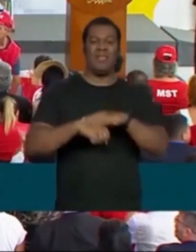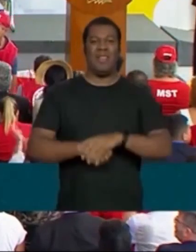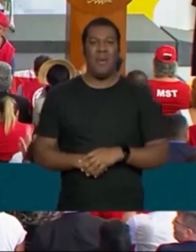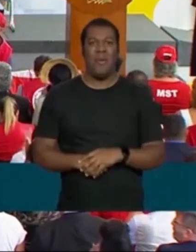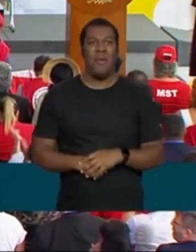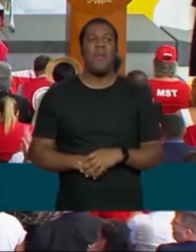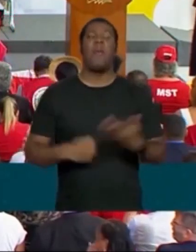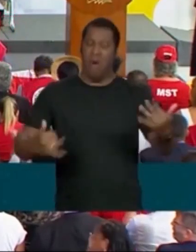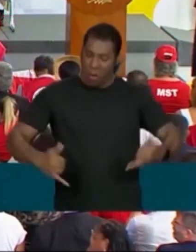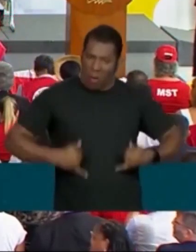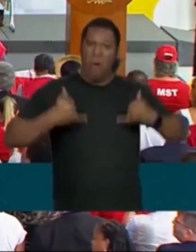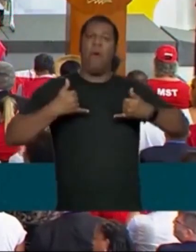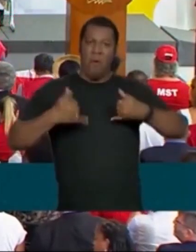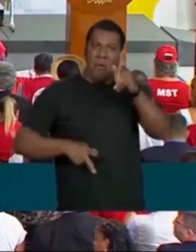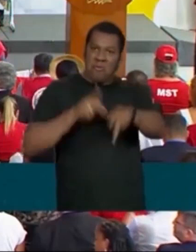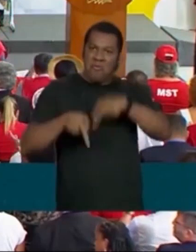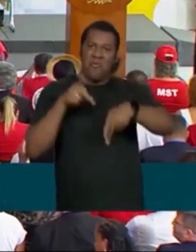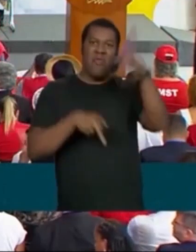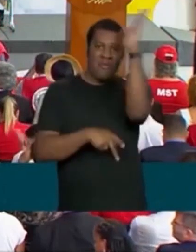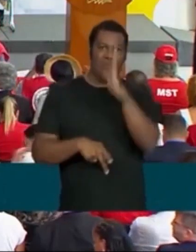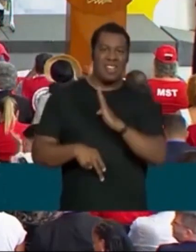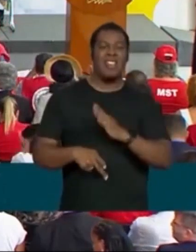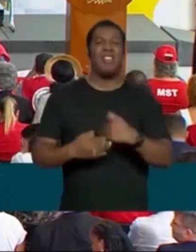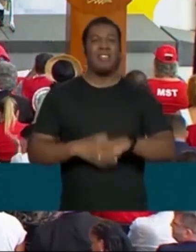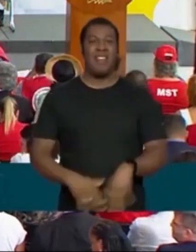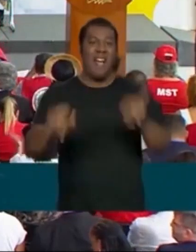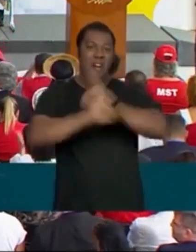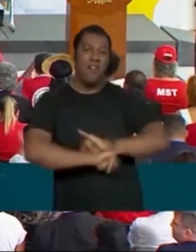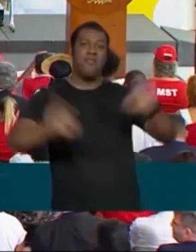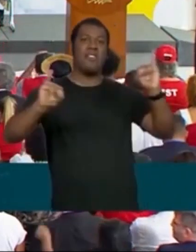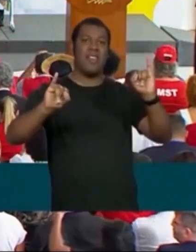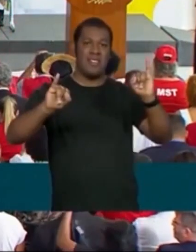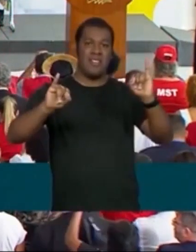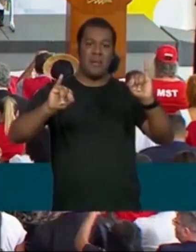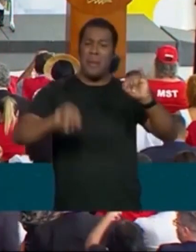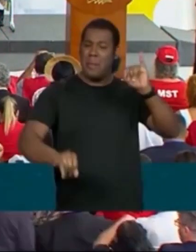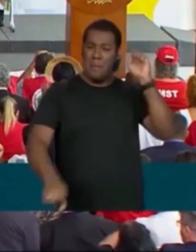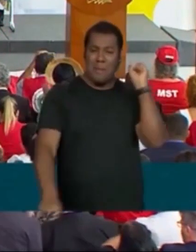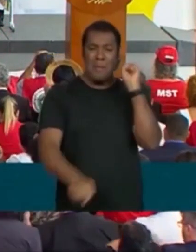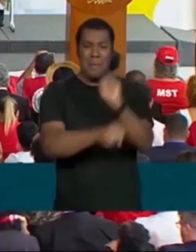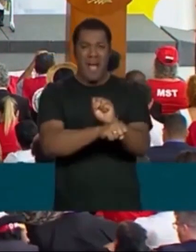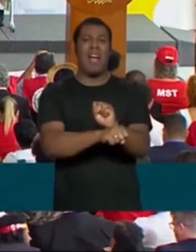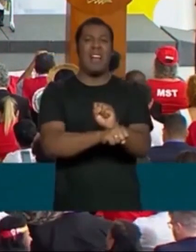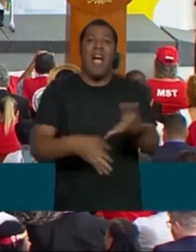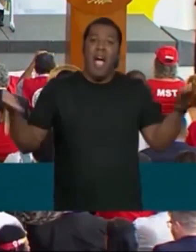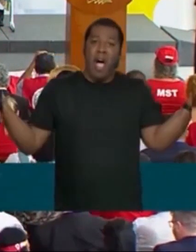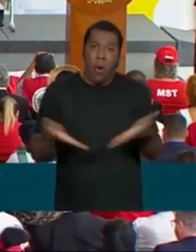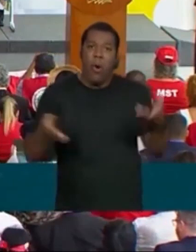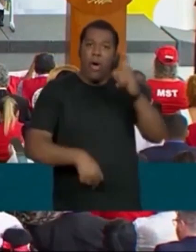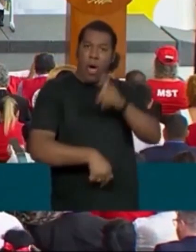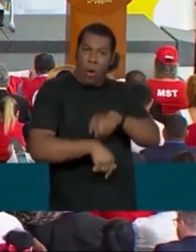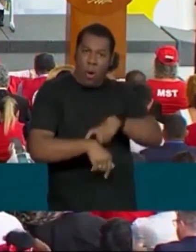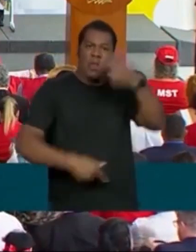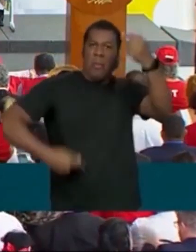ser orgulho do povo brasileiro, para dizer que basta, que chegou a hora